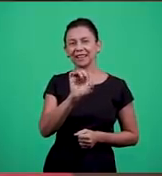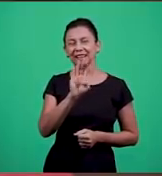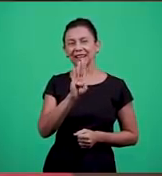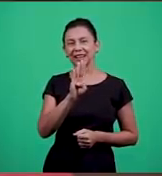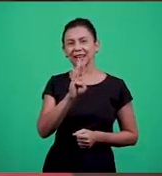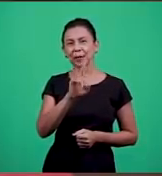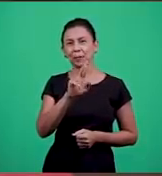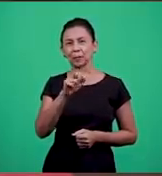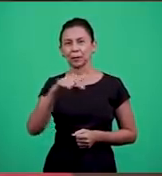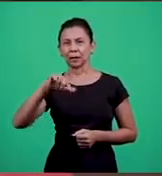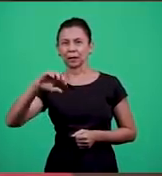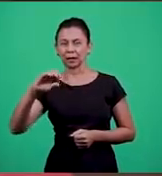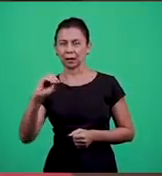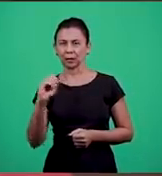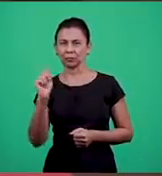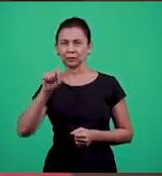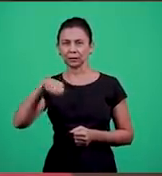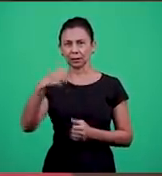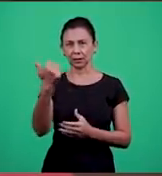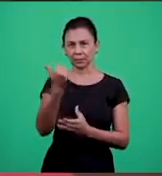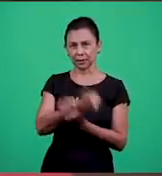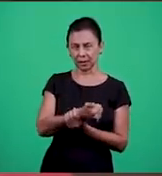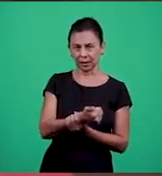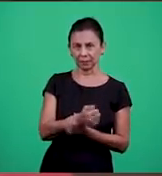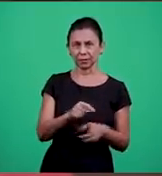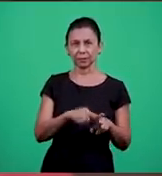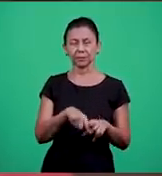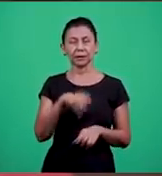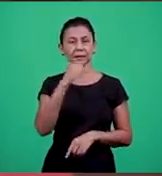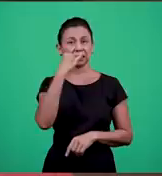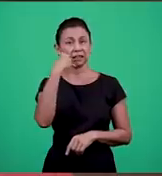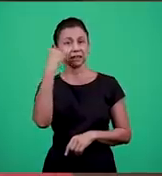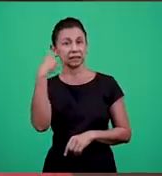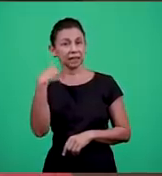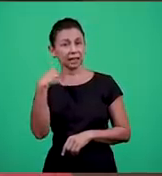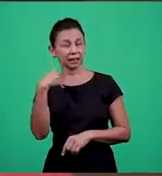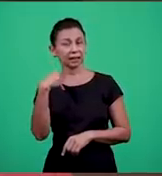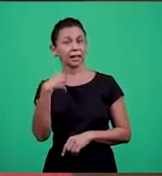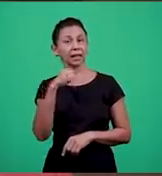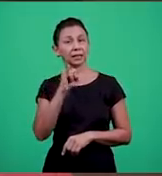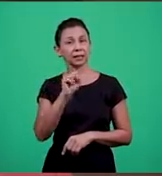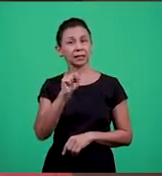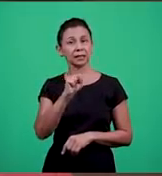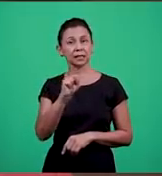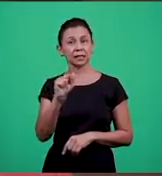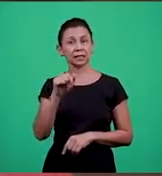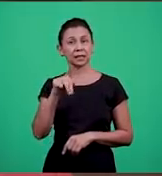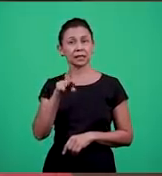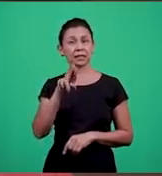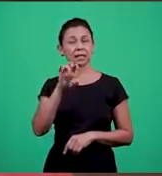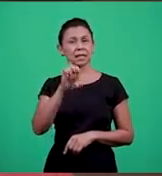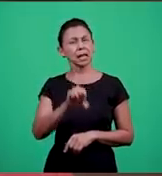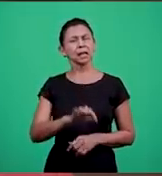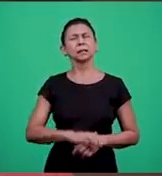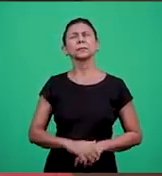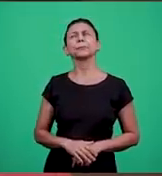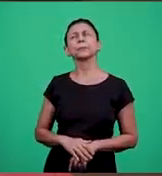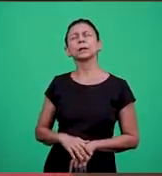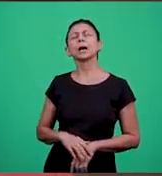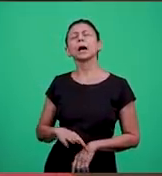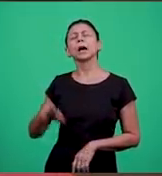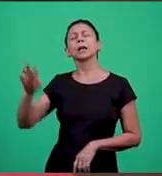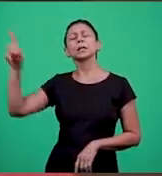Isaque. Um dia, Deus disse a Abraão que ele entregasse o